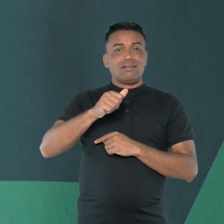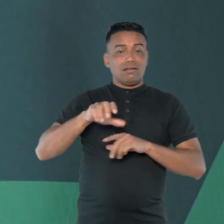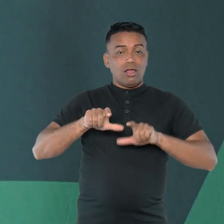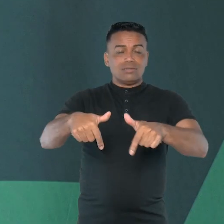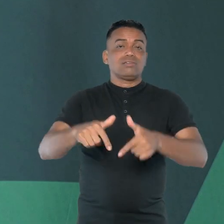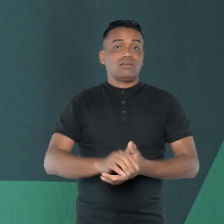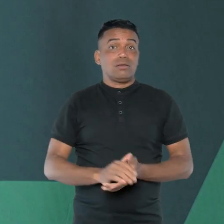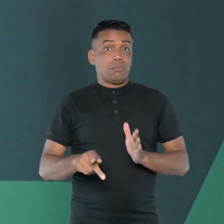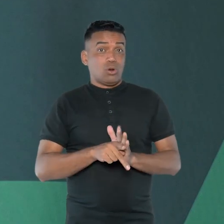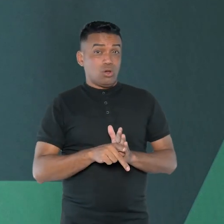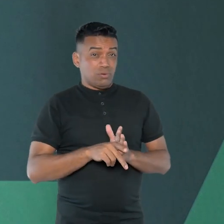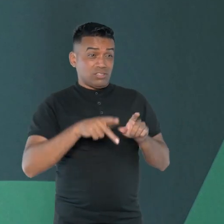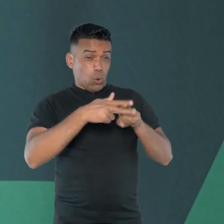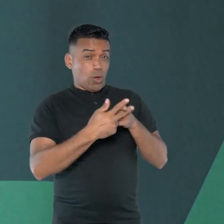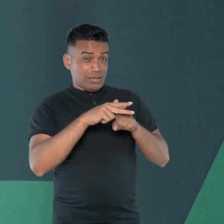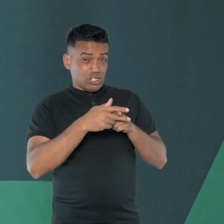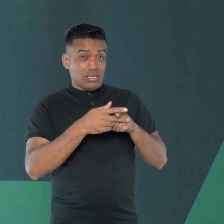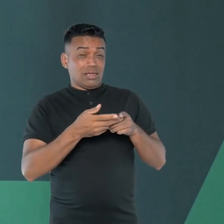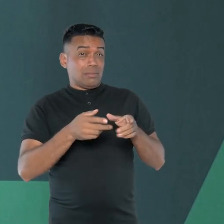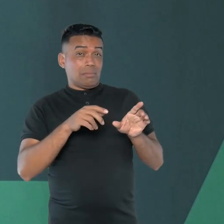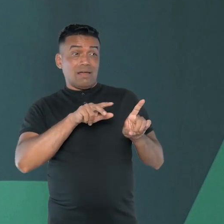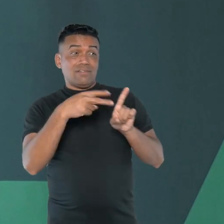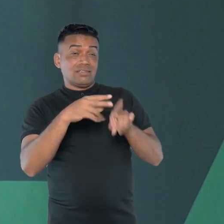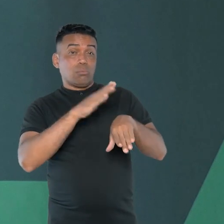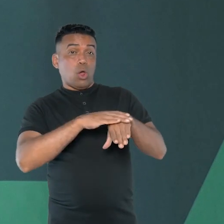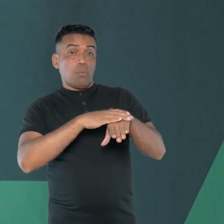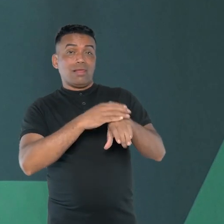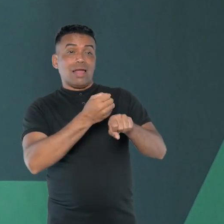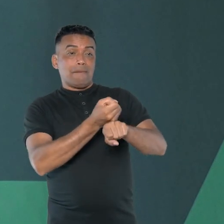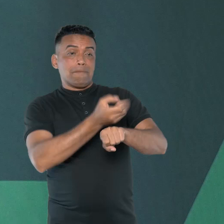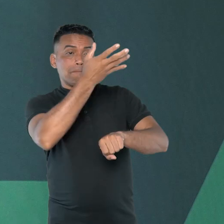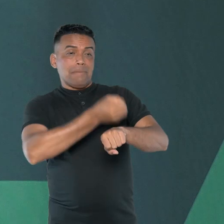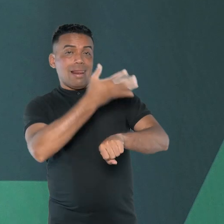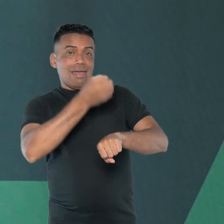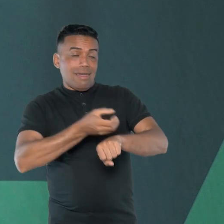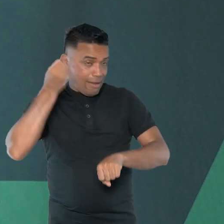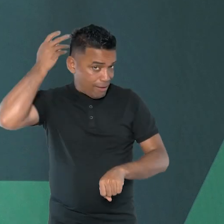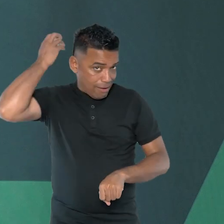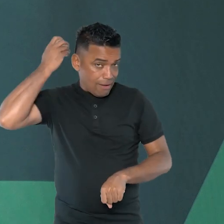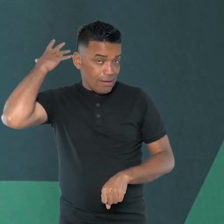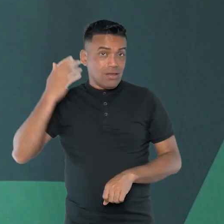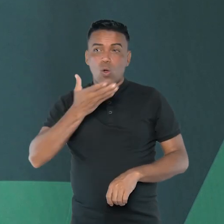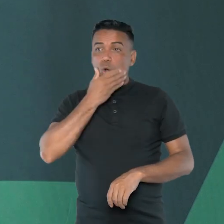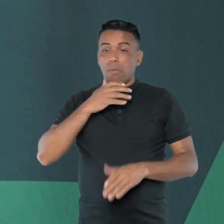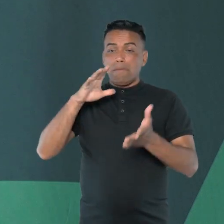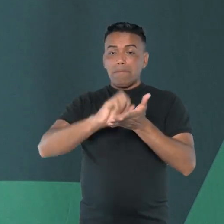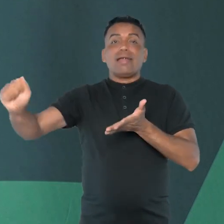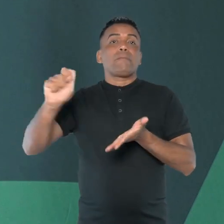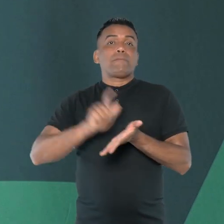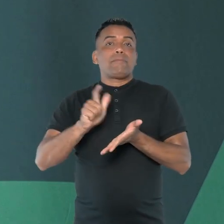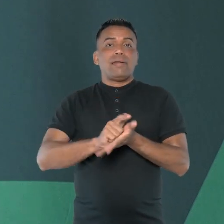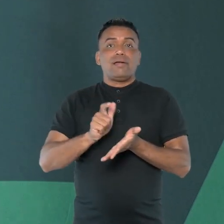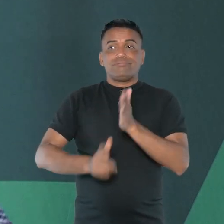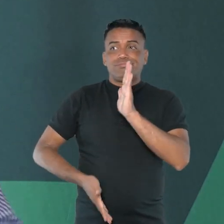para reescrever Moby Dick do ponto de vista da baleia? Completou o autor antes de arrancar os originais de minhas mãos e sair do meu escritório para nunca